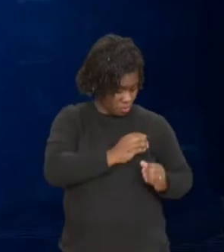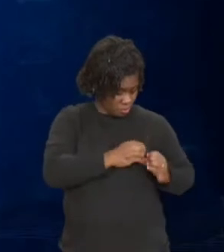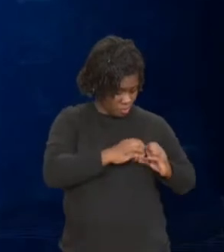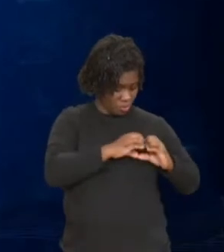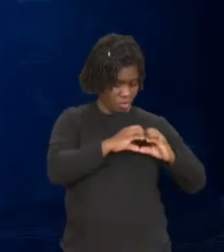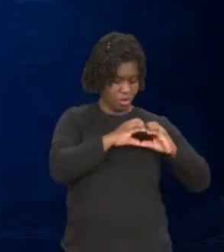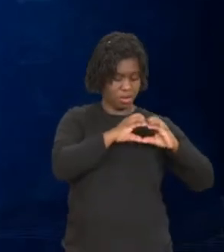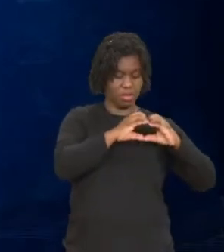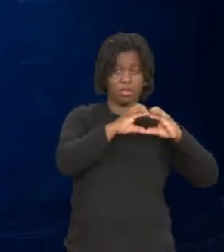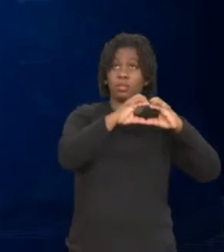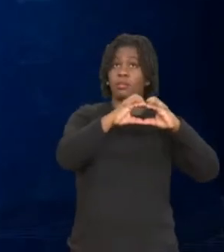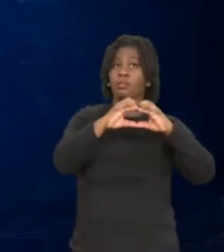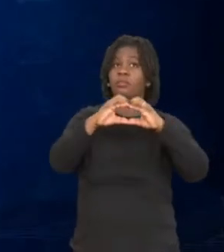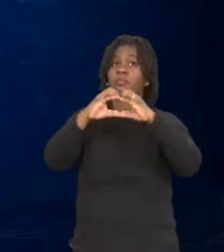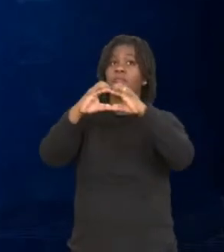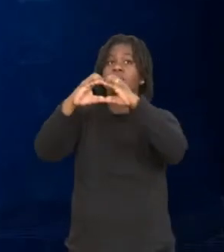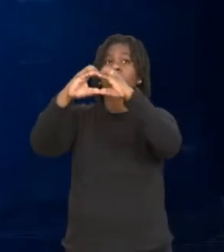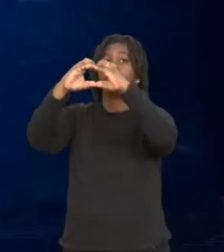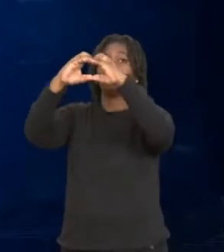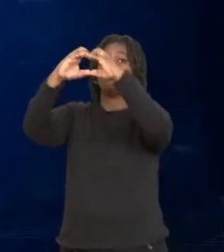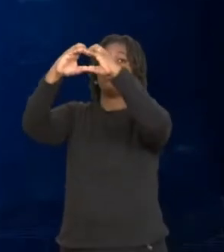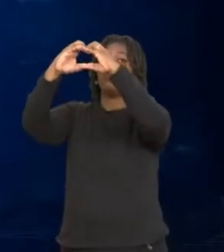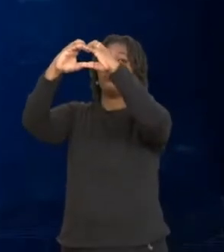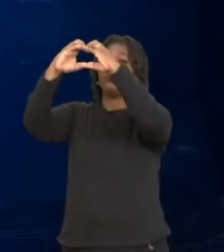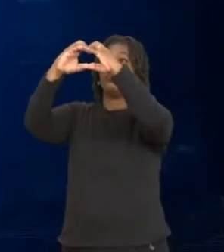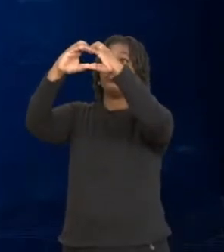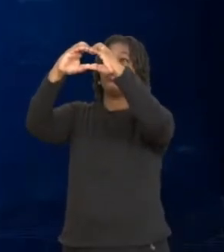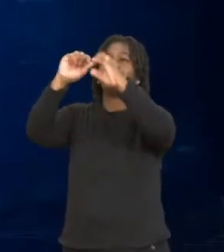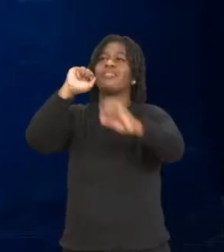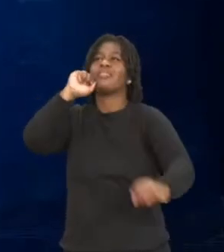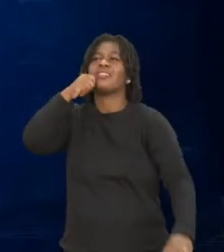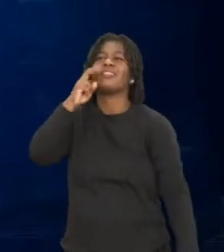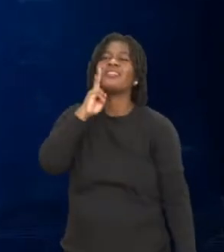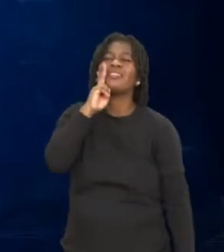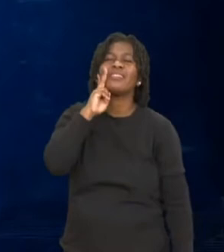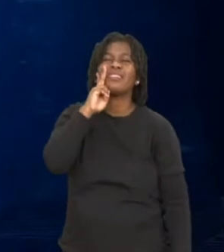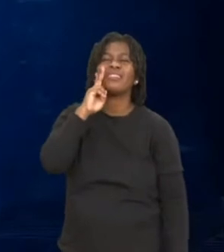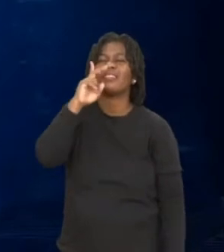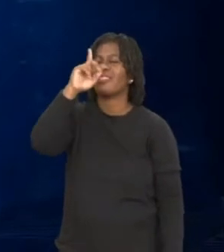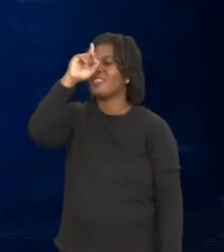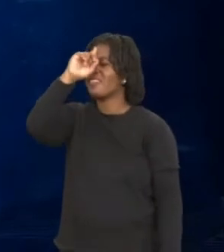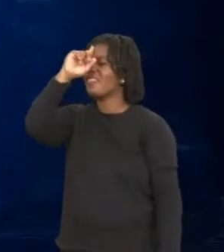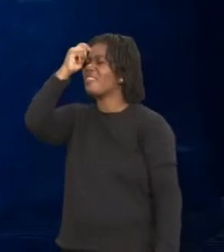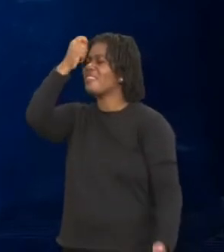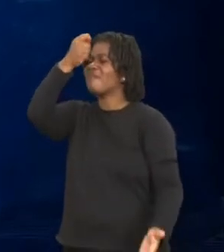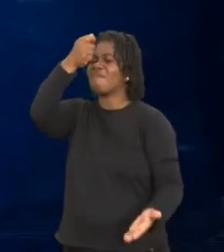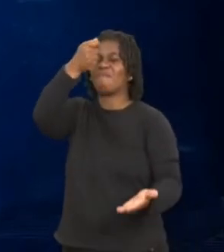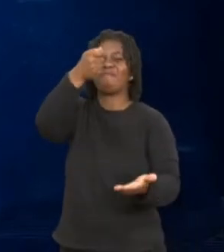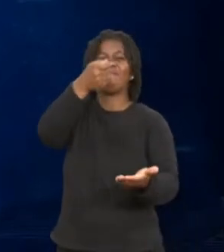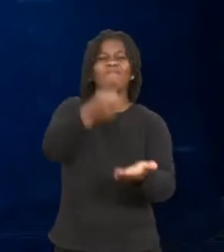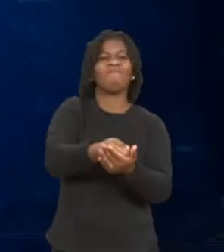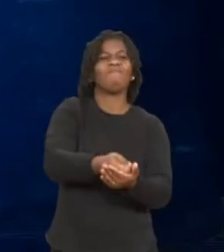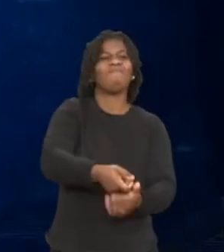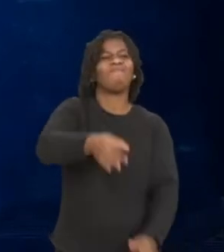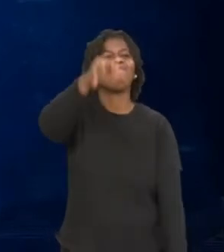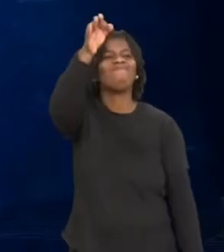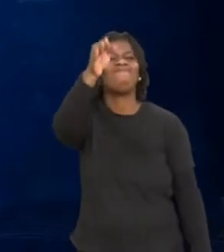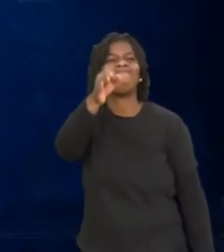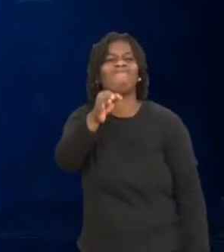meu coração. Na santa ceia. Na santa ceia. Da minha decisão. Da